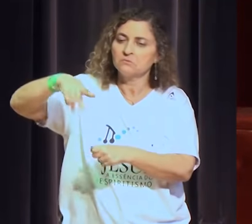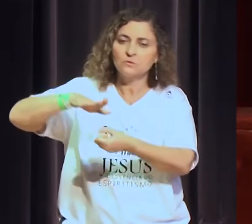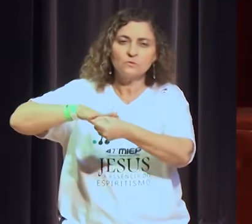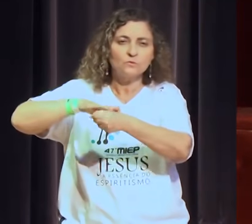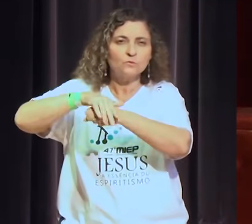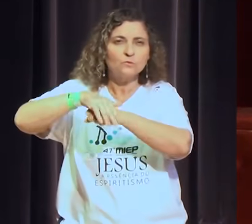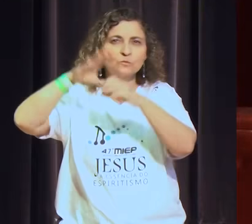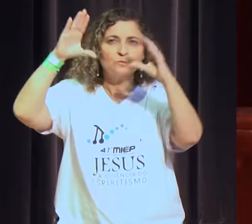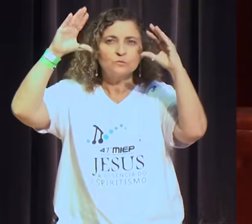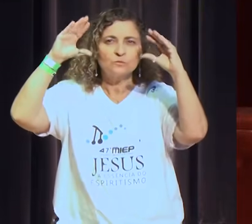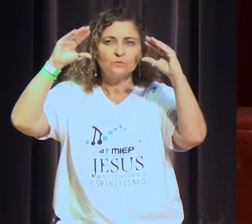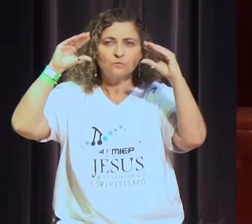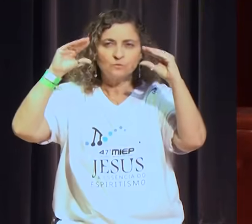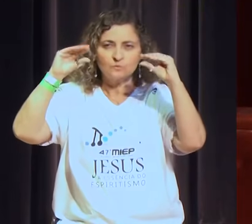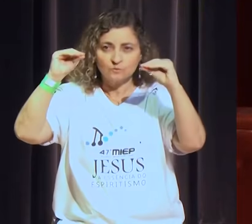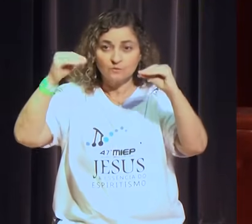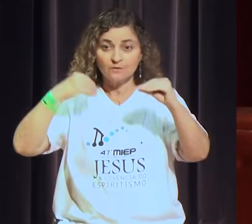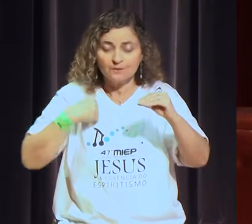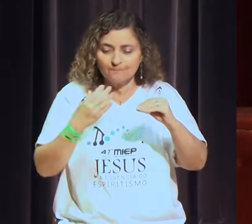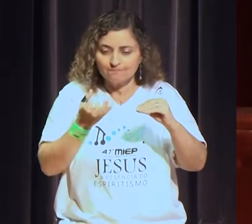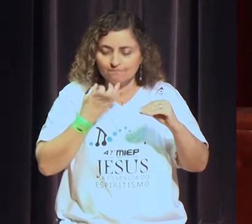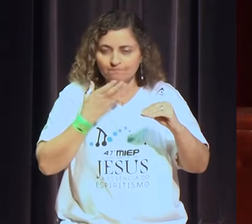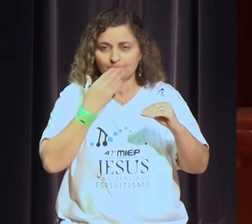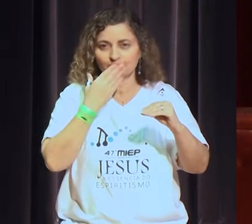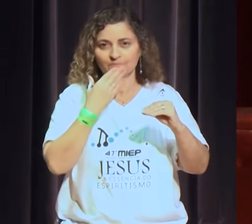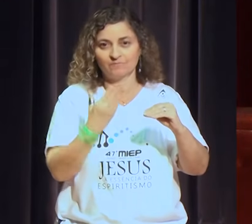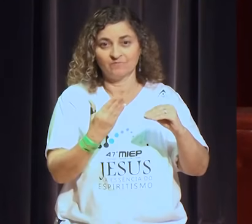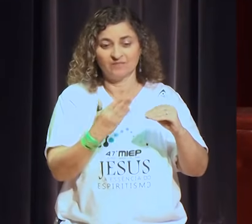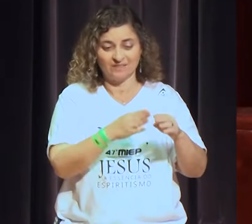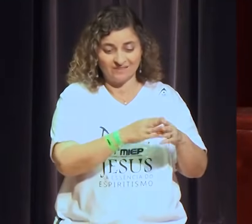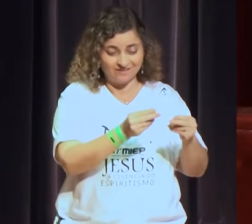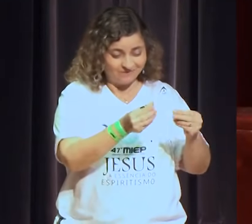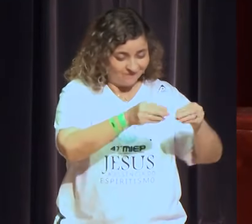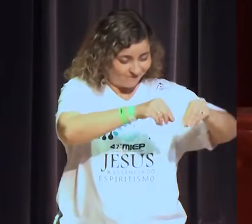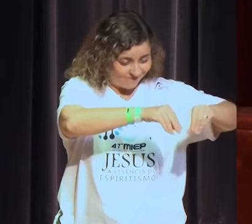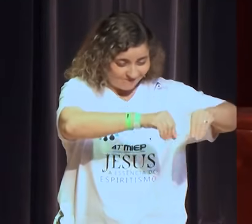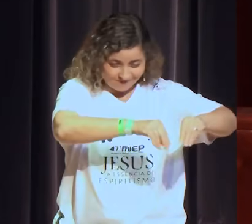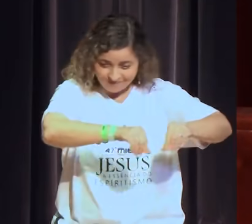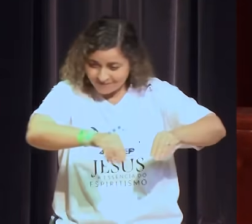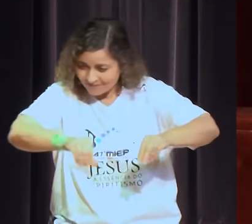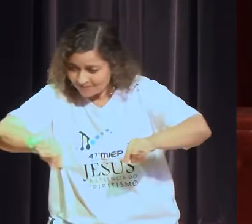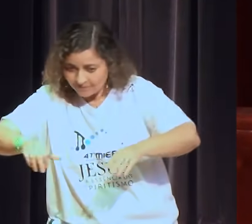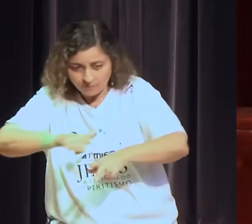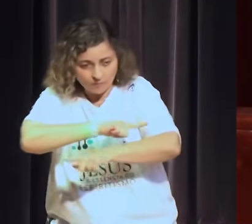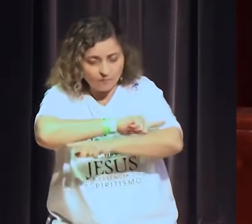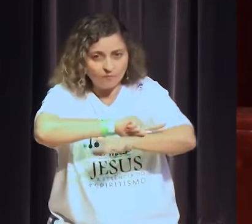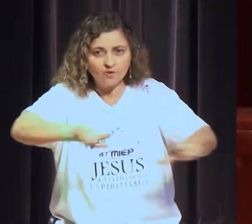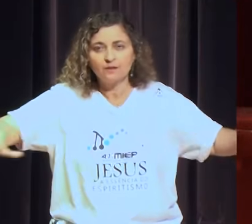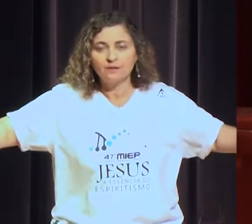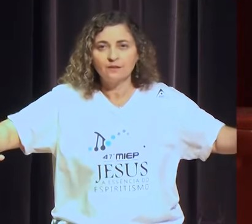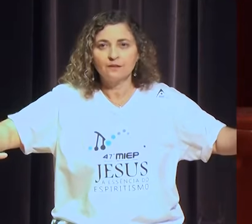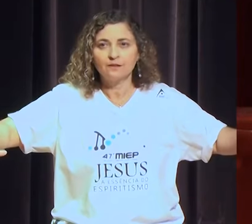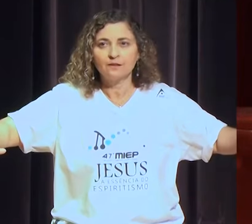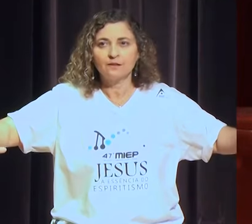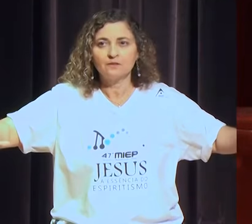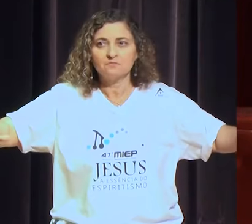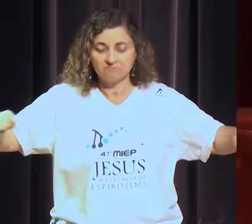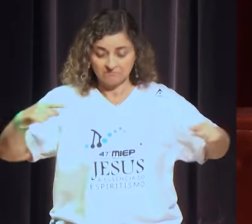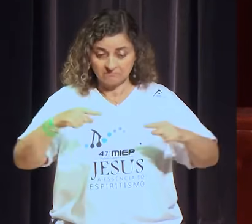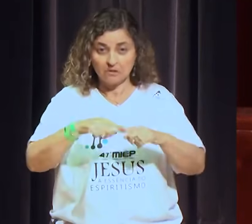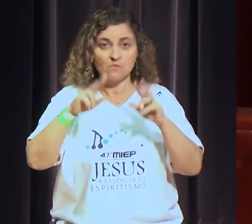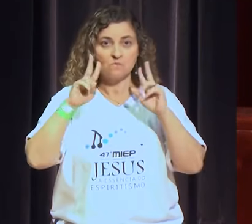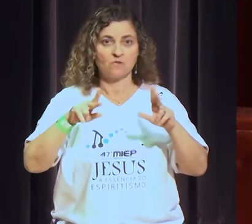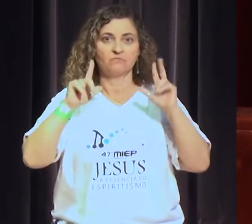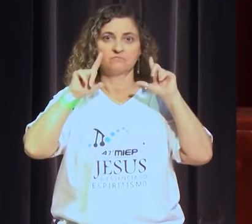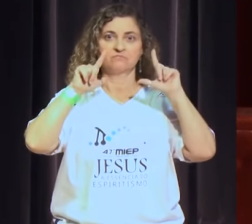fazer? Ir para o deserto, no crepúsculo. São para o deserto. Deserto. E lá é deserto de areia mesmo. É o